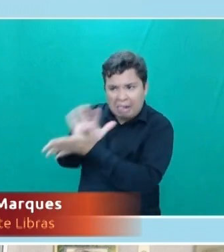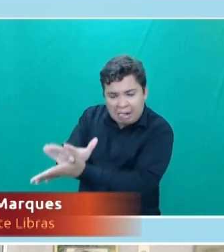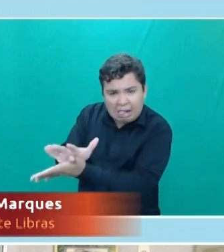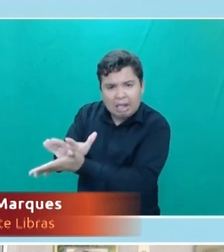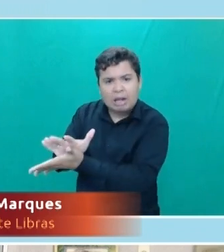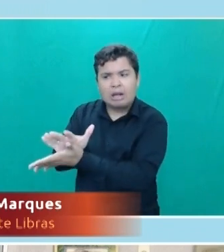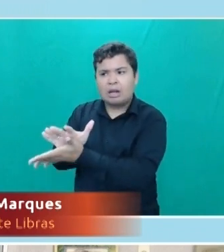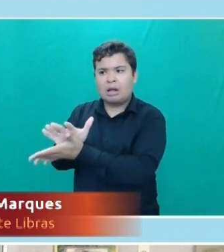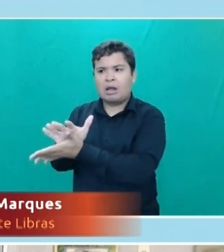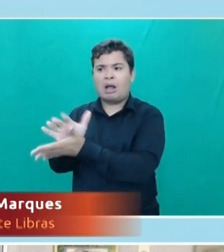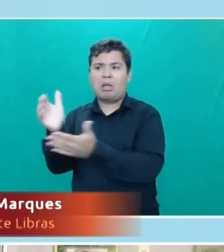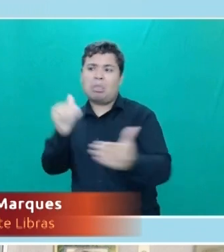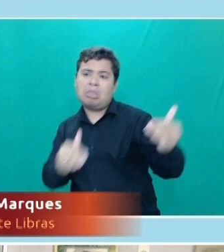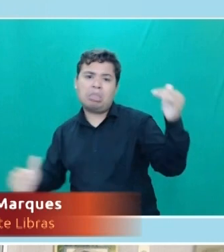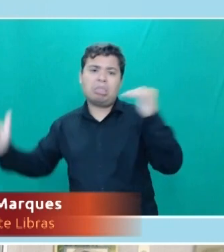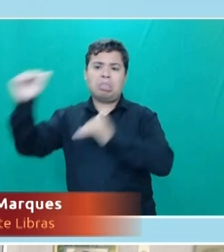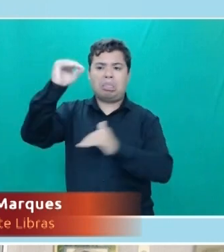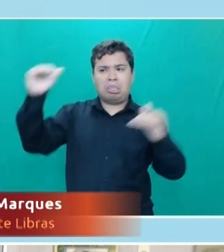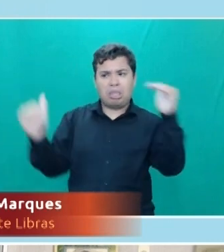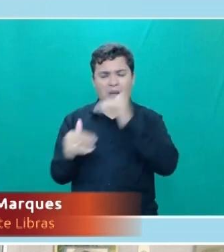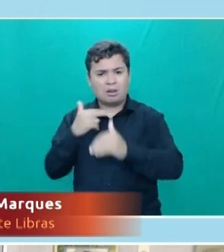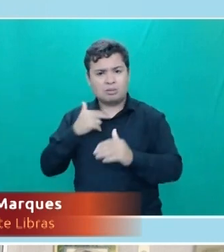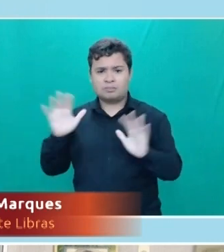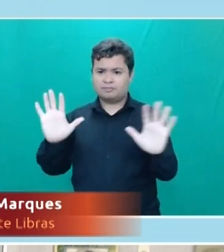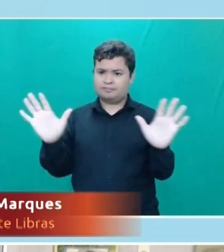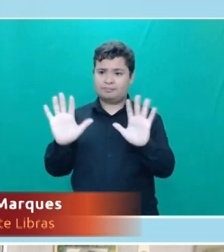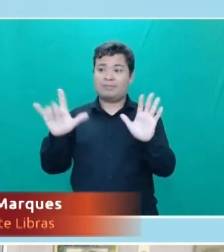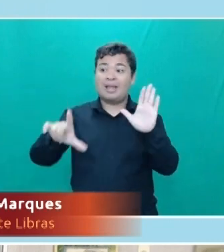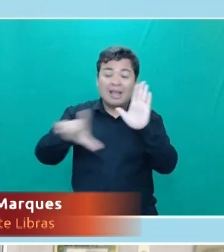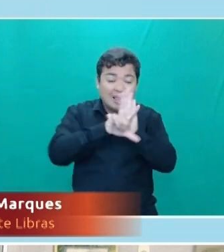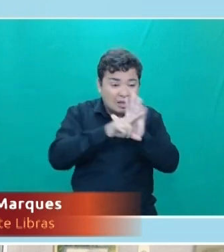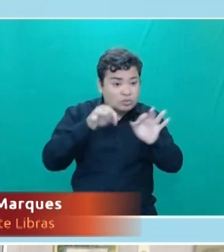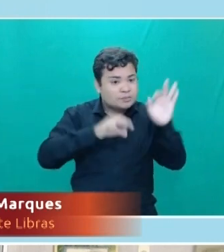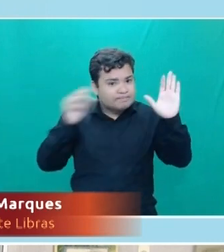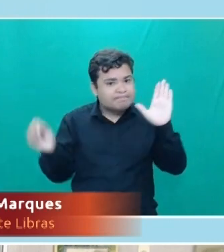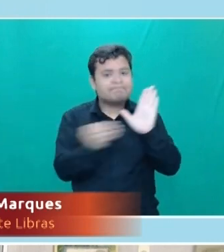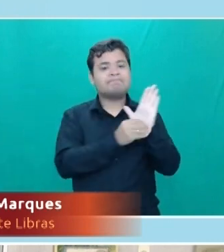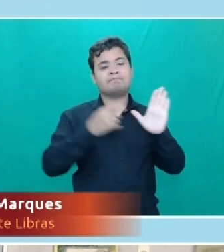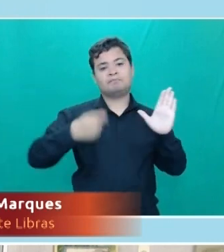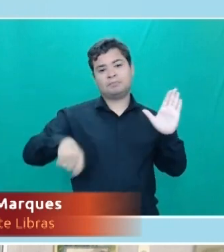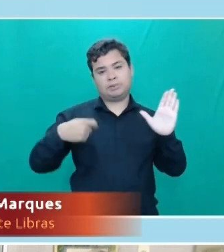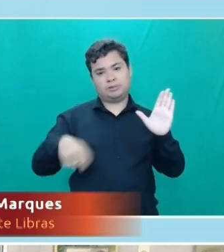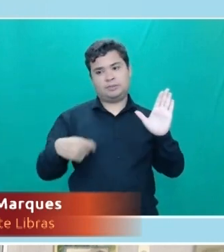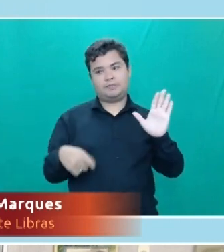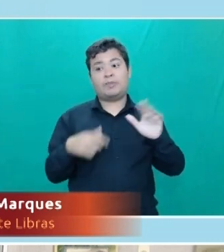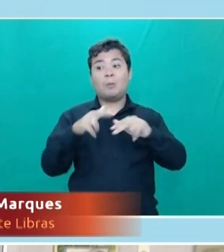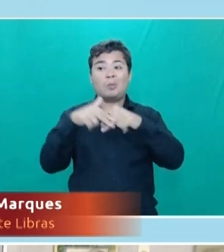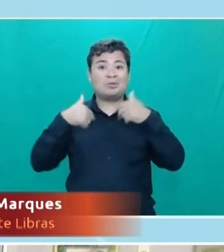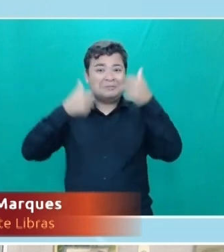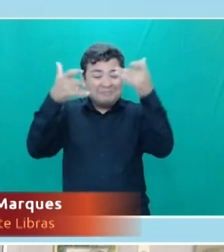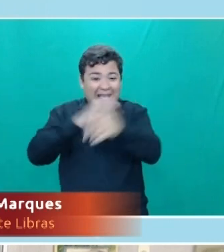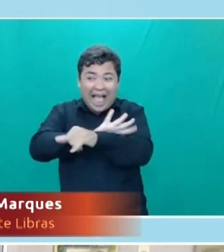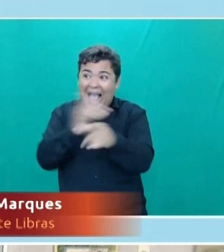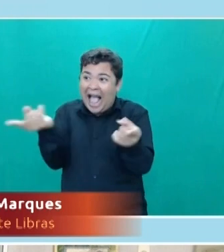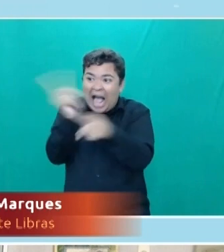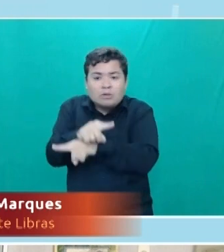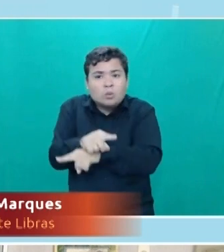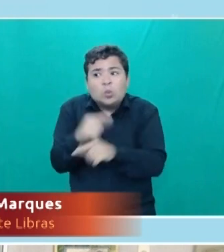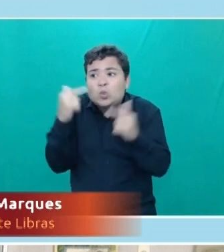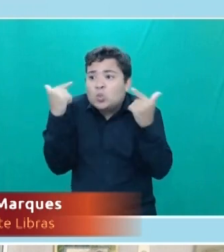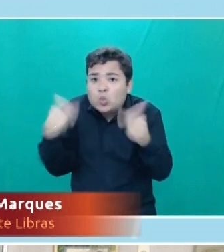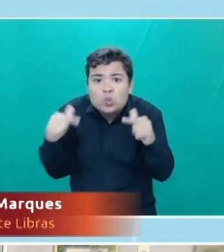do sistema de justiça. Essa é a interpretação possível e por isso que a gente fala que não há racismo reverso, porque essa população